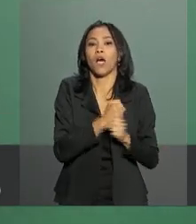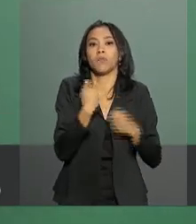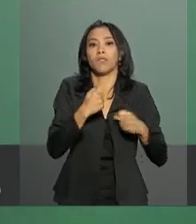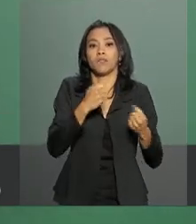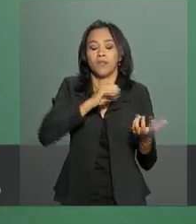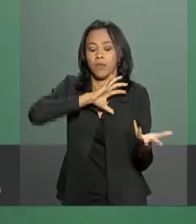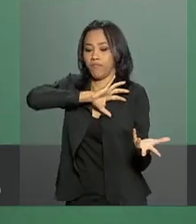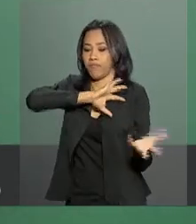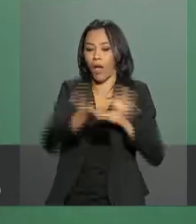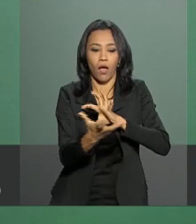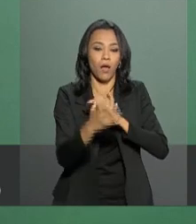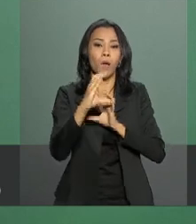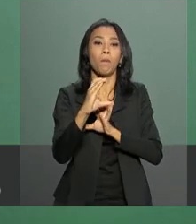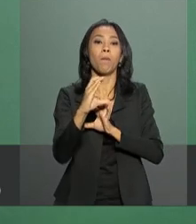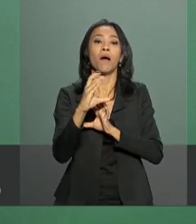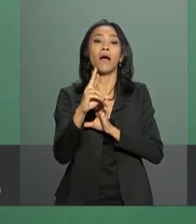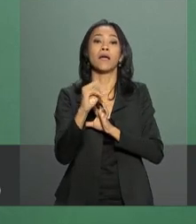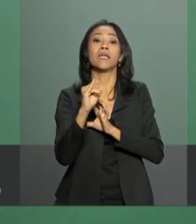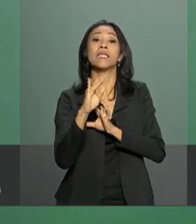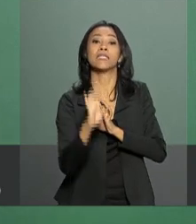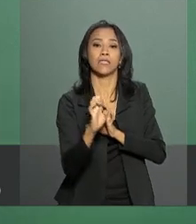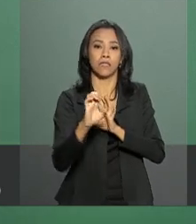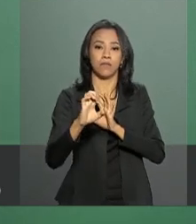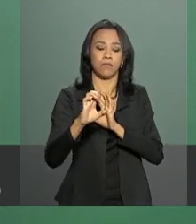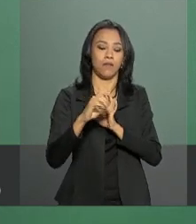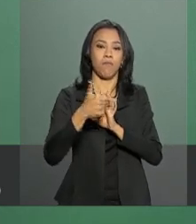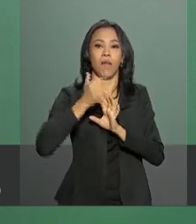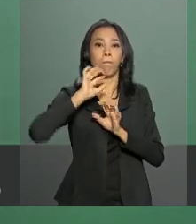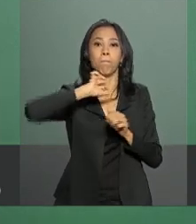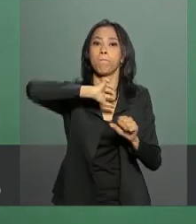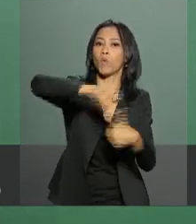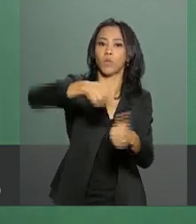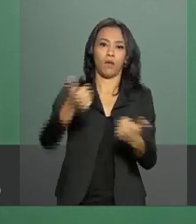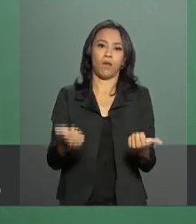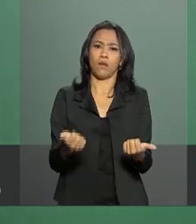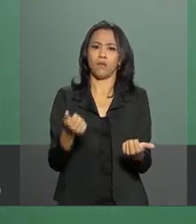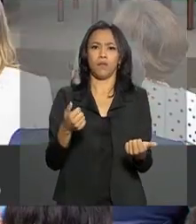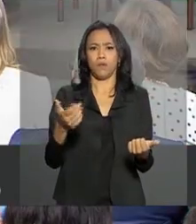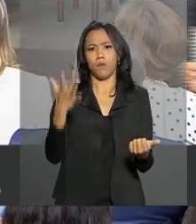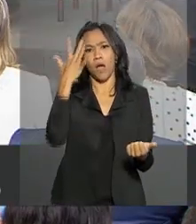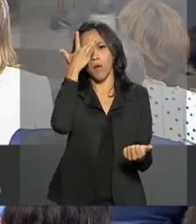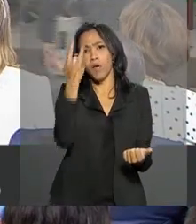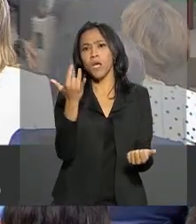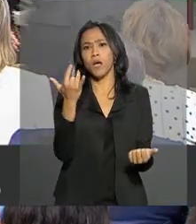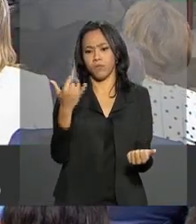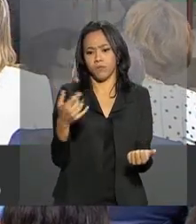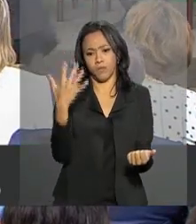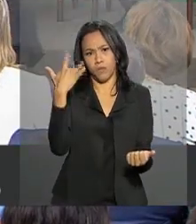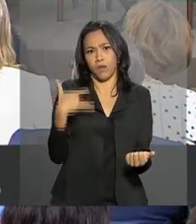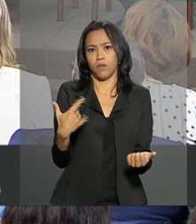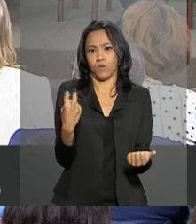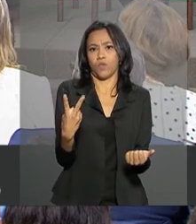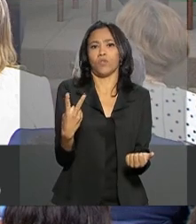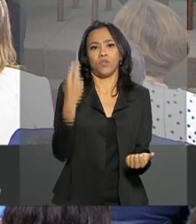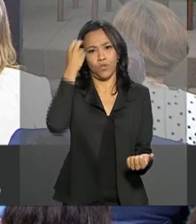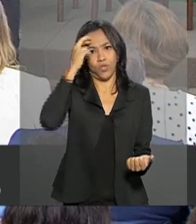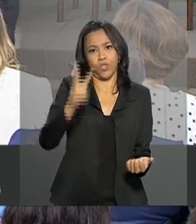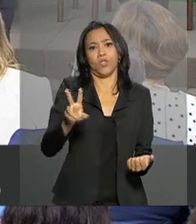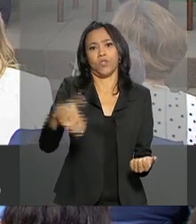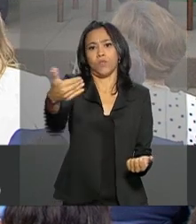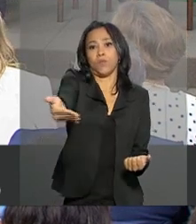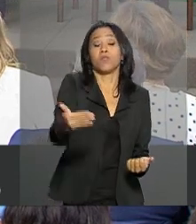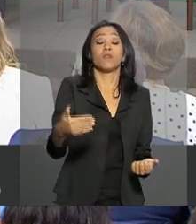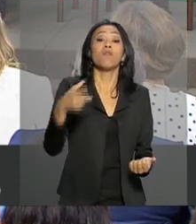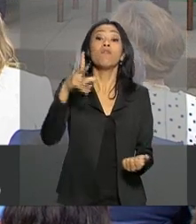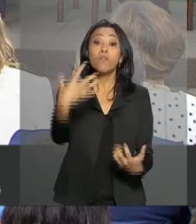mudar o estado brasileiro não é isso não nós vamos amanhã depois de amanhã ou daqui a dois dias a exercitar um